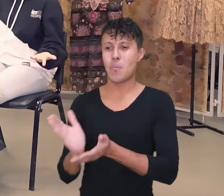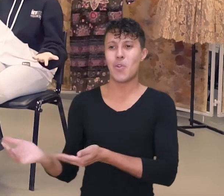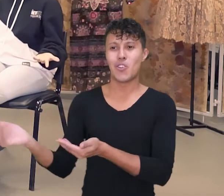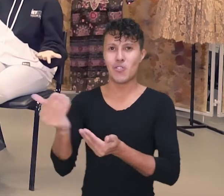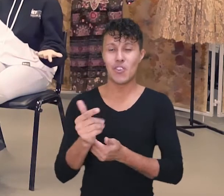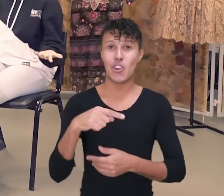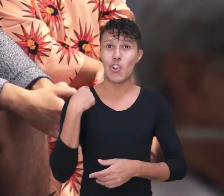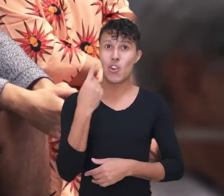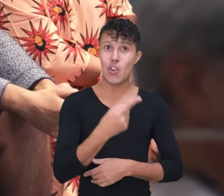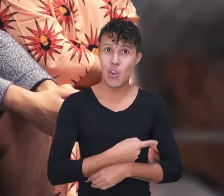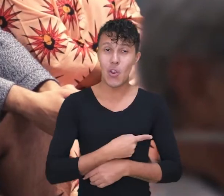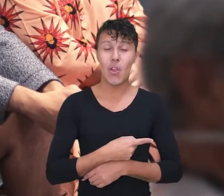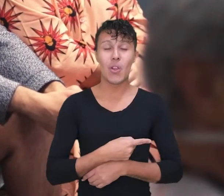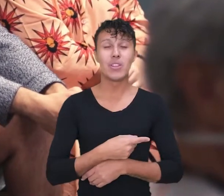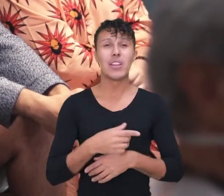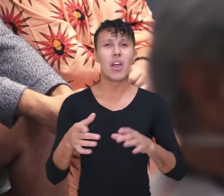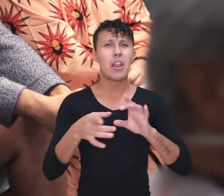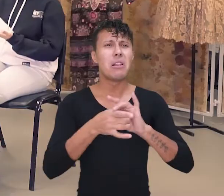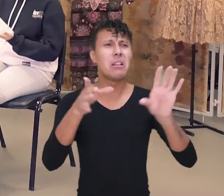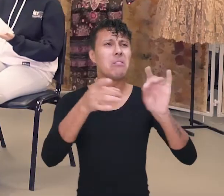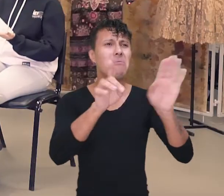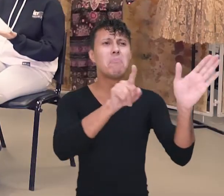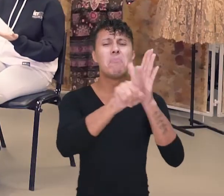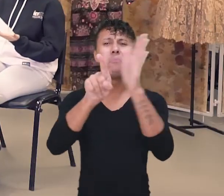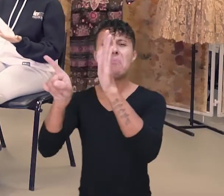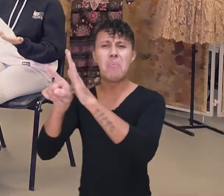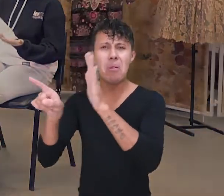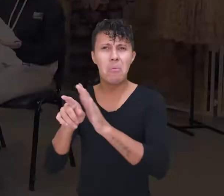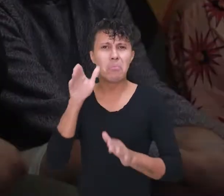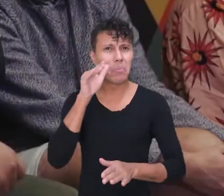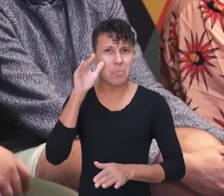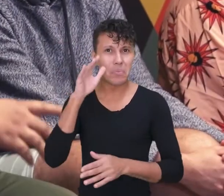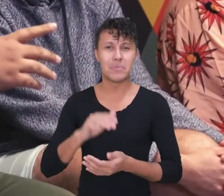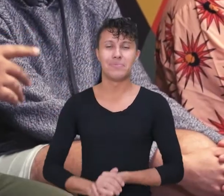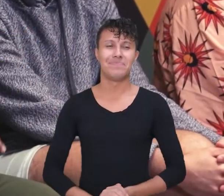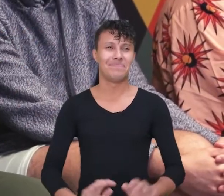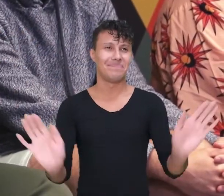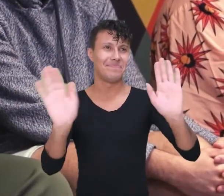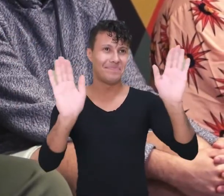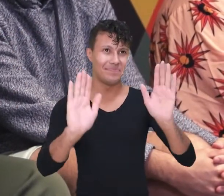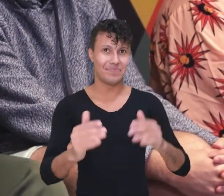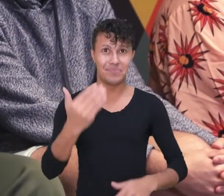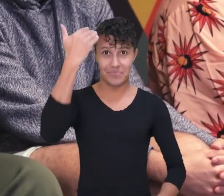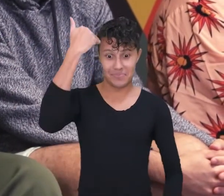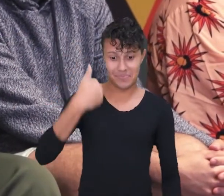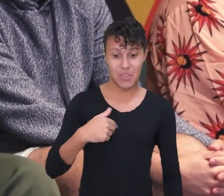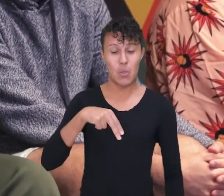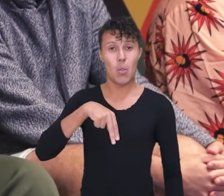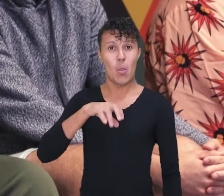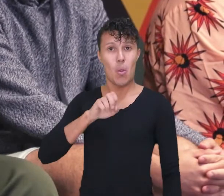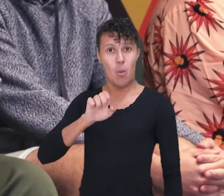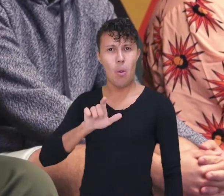E agora a gente vai passar a palavra para eles, caso eles tenham algumas perguntinhas para nós. Oi, eu sou o Noel e ouvindo